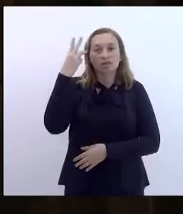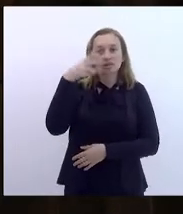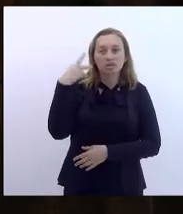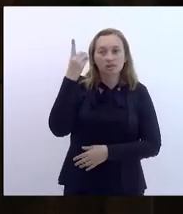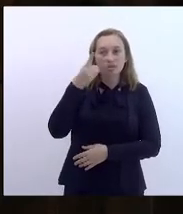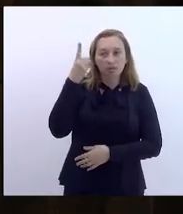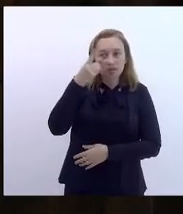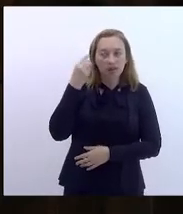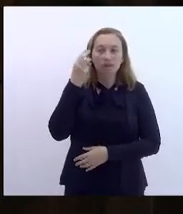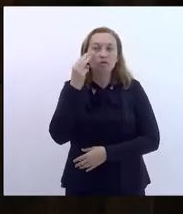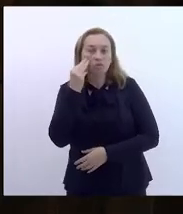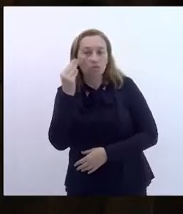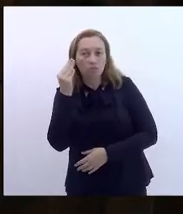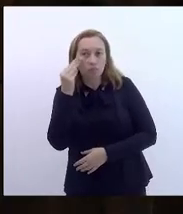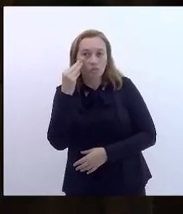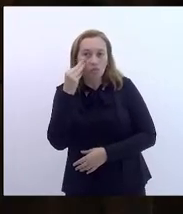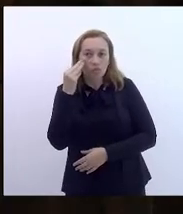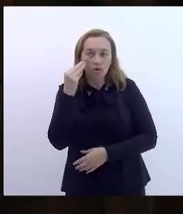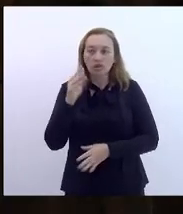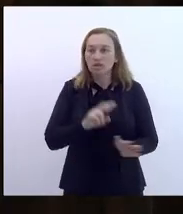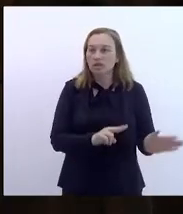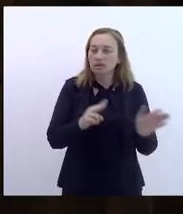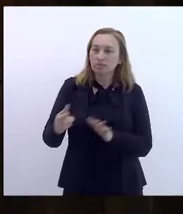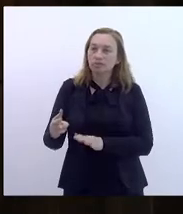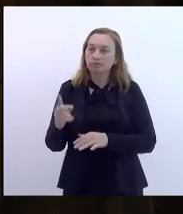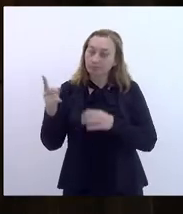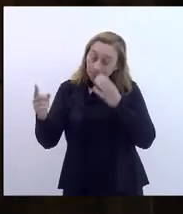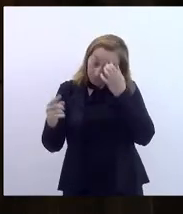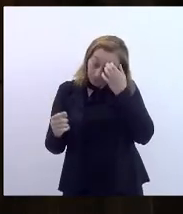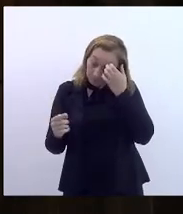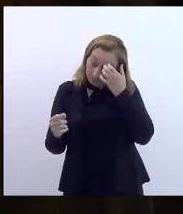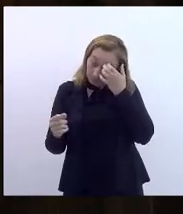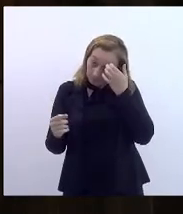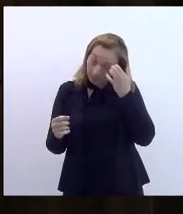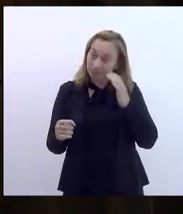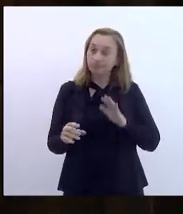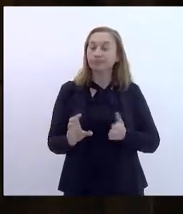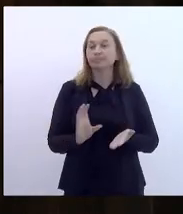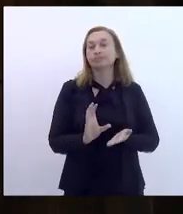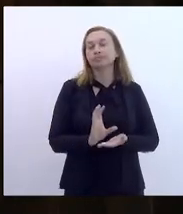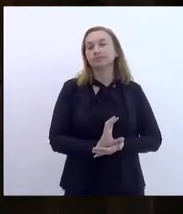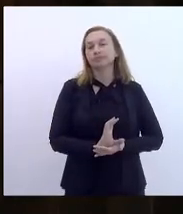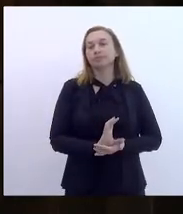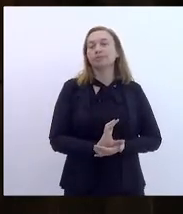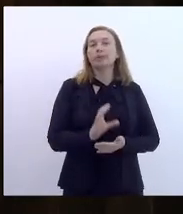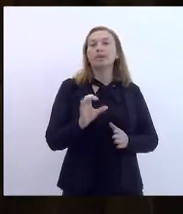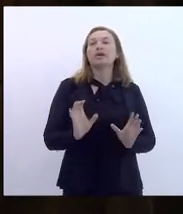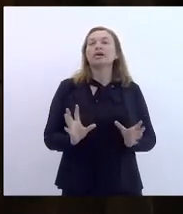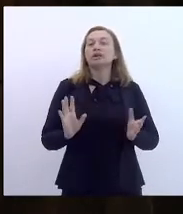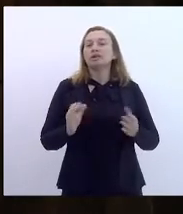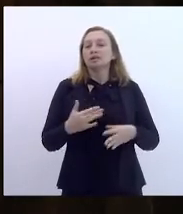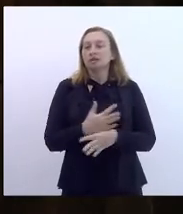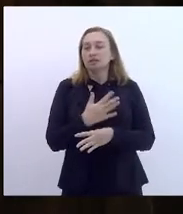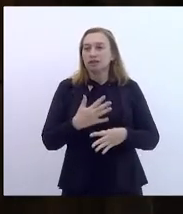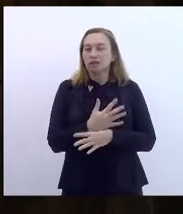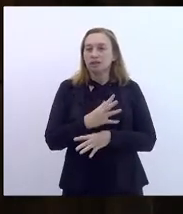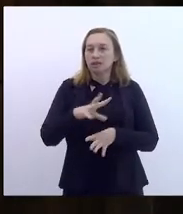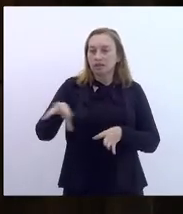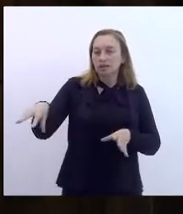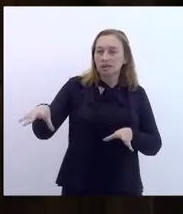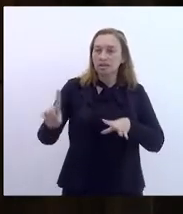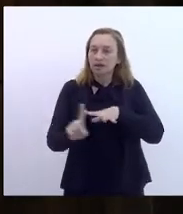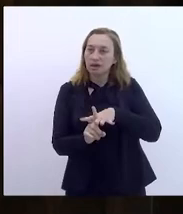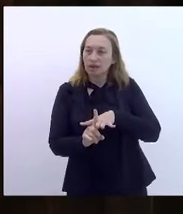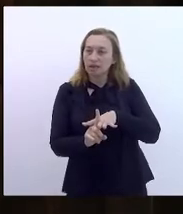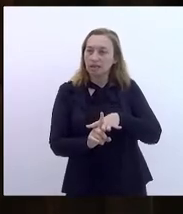Mônica teve na semana passada na posse do nosso conselhos de saúde e eu fiz uma denúncia é o seguinte o cidade integrado em manil senão Google algumas